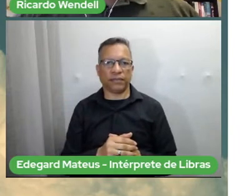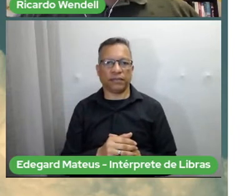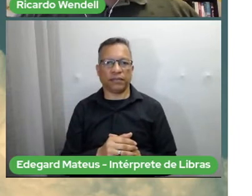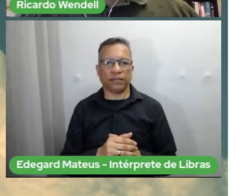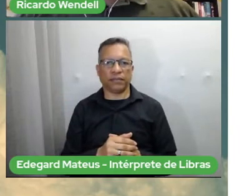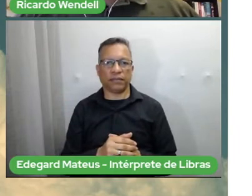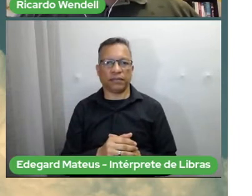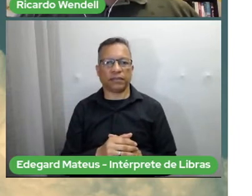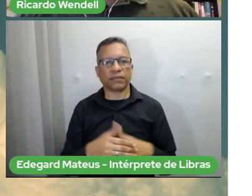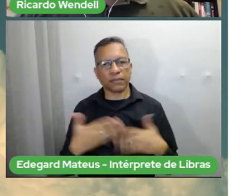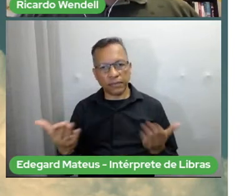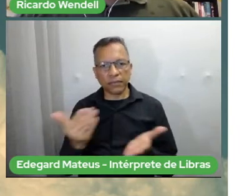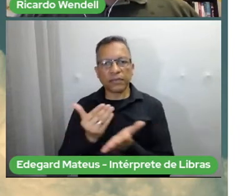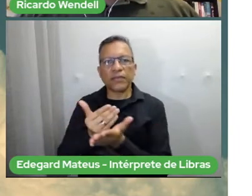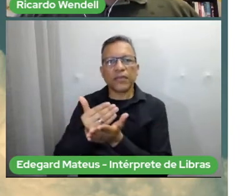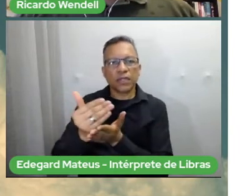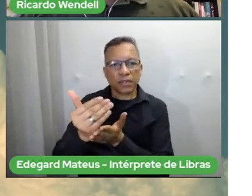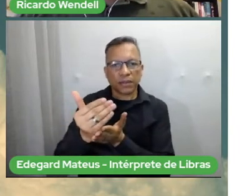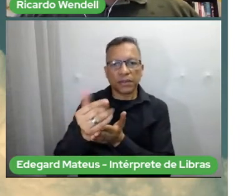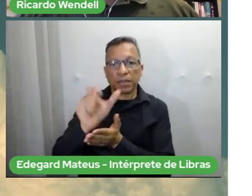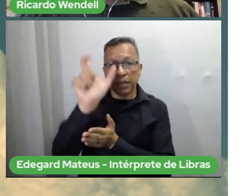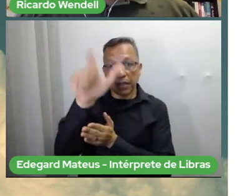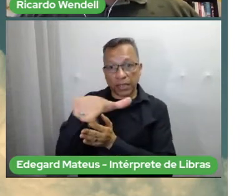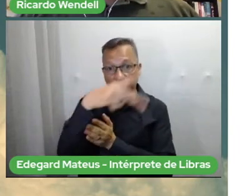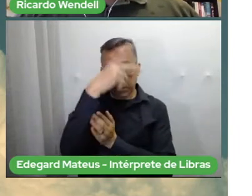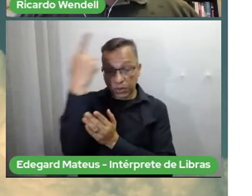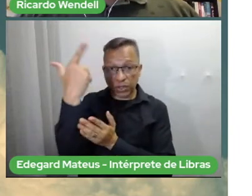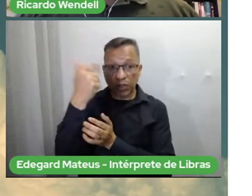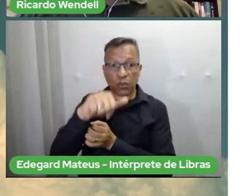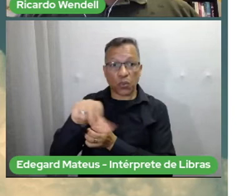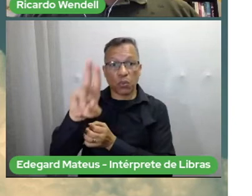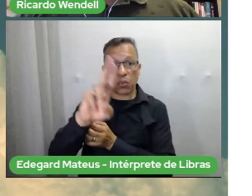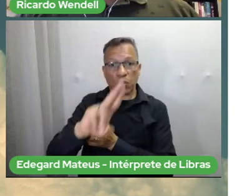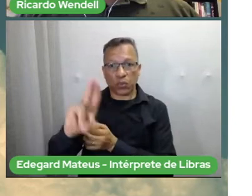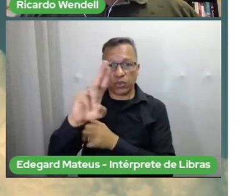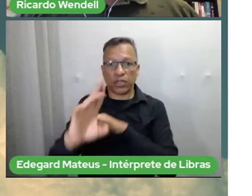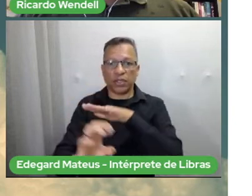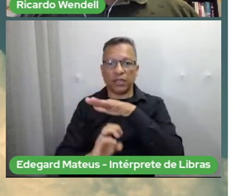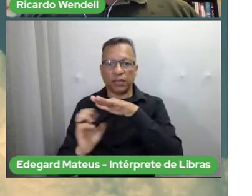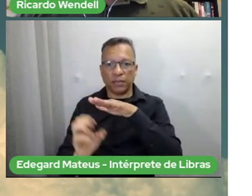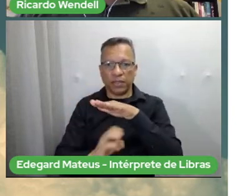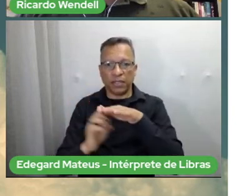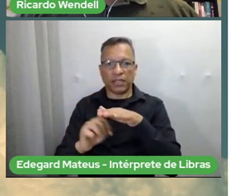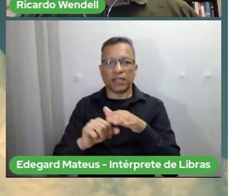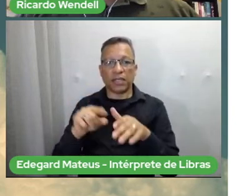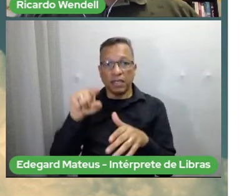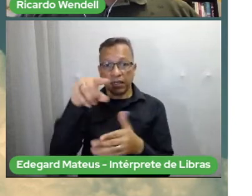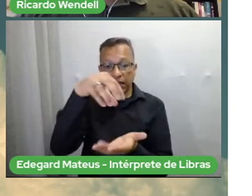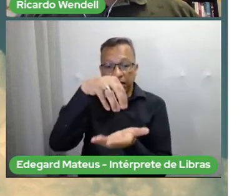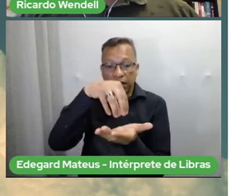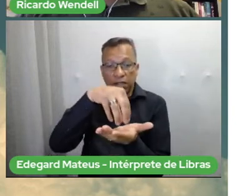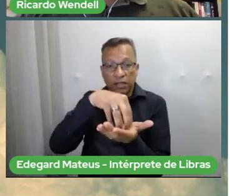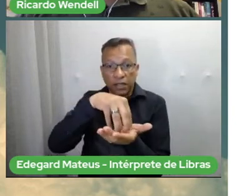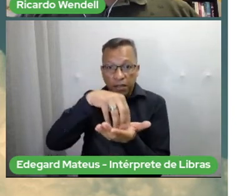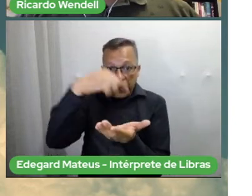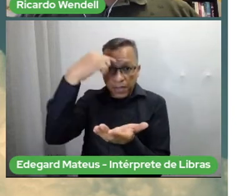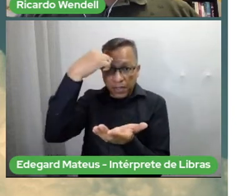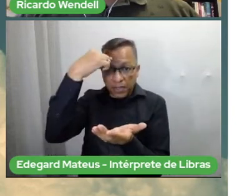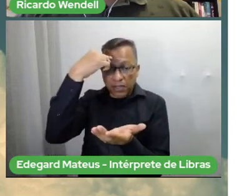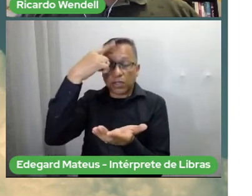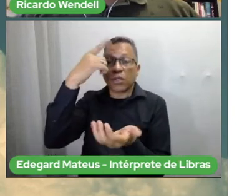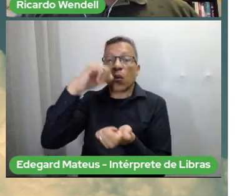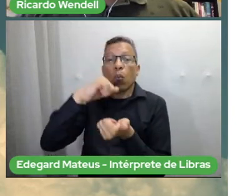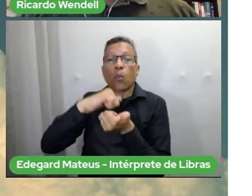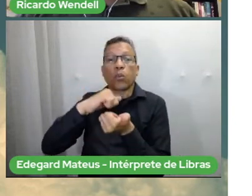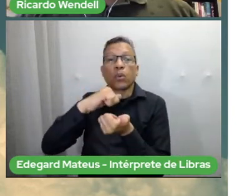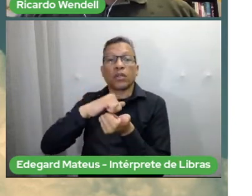E começar pelo consumidor, né? Lógico, o consumidor sempre no centro, pensando em qualidade da fonte